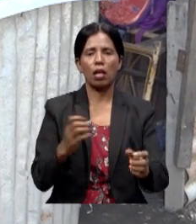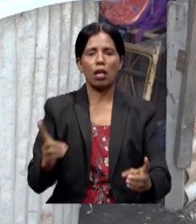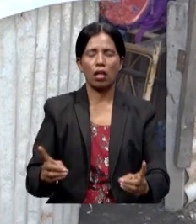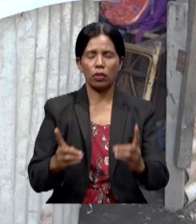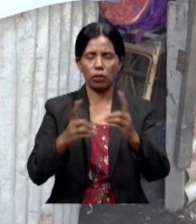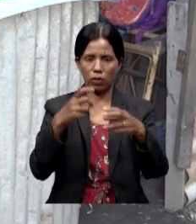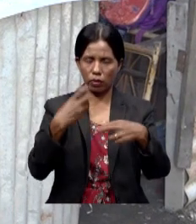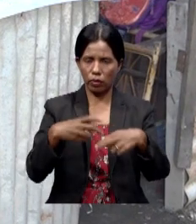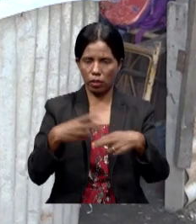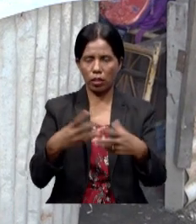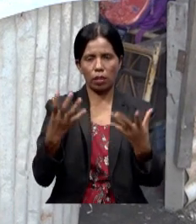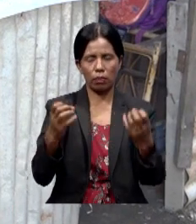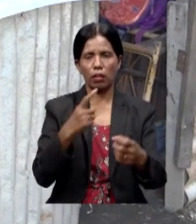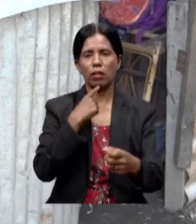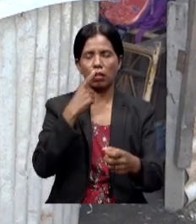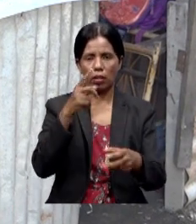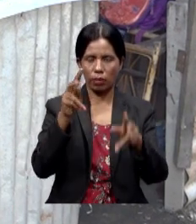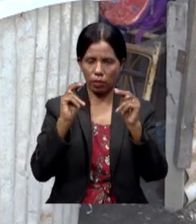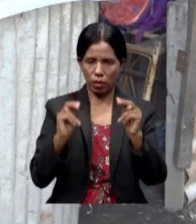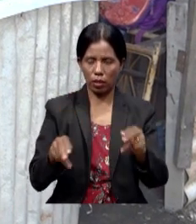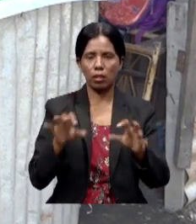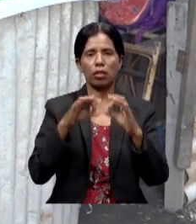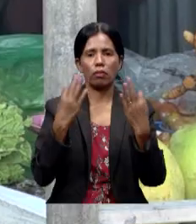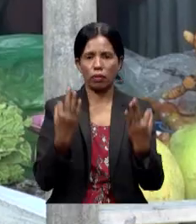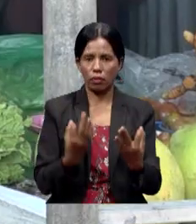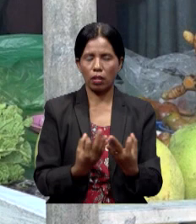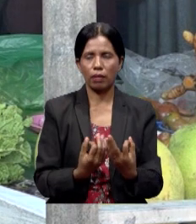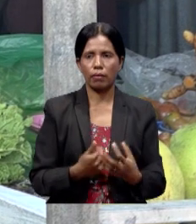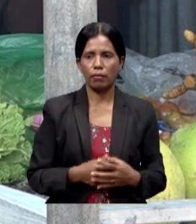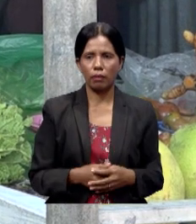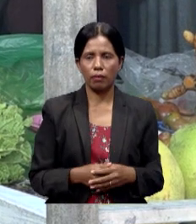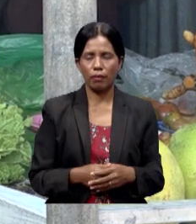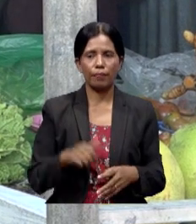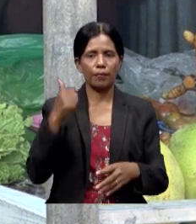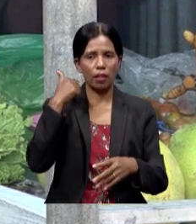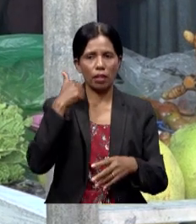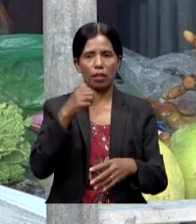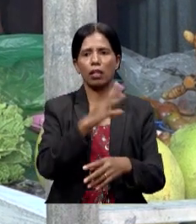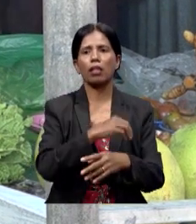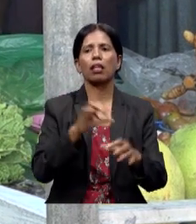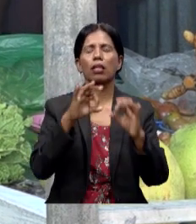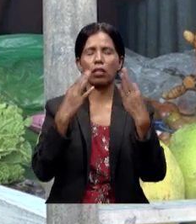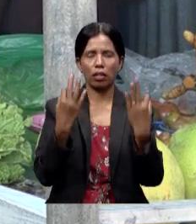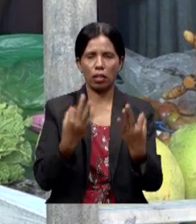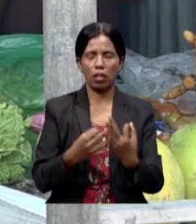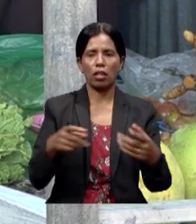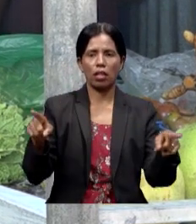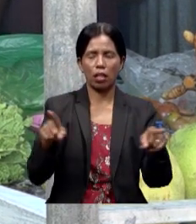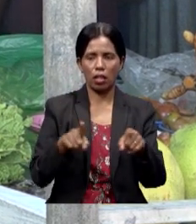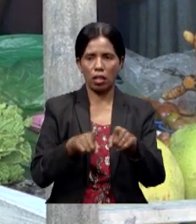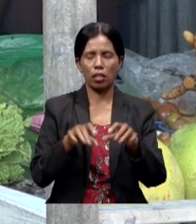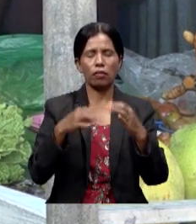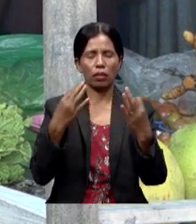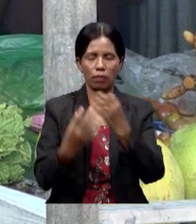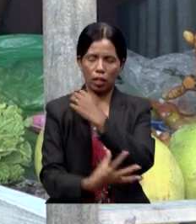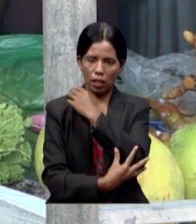messia, pode hatamba necessidade de família nela. Tia Filomena Pereira, minha família, a nessa família